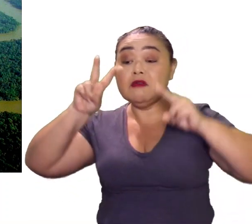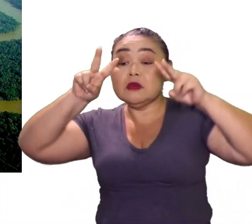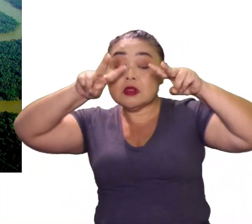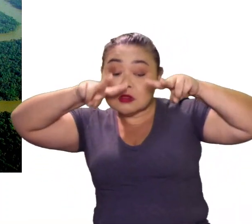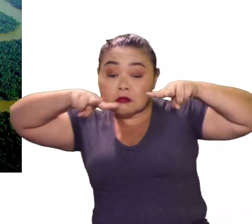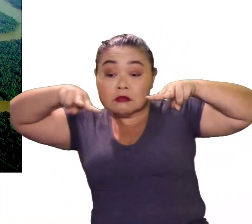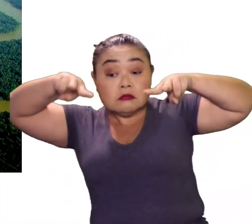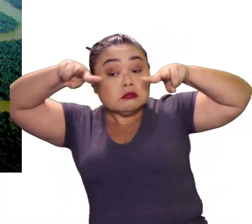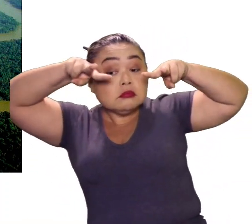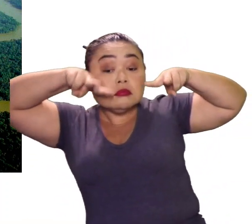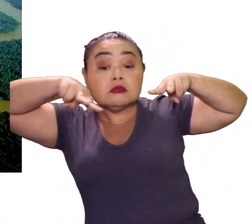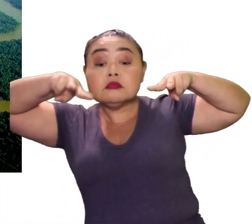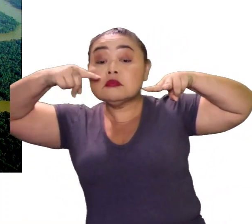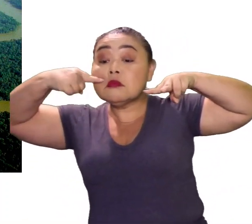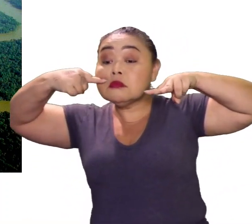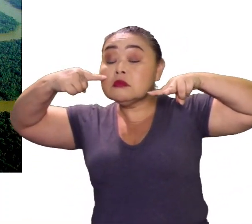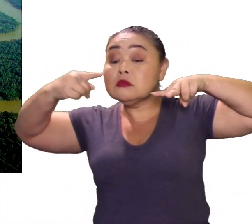que